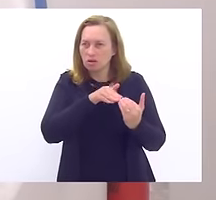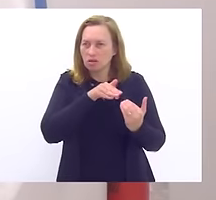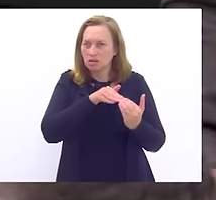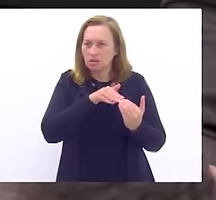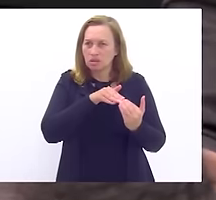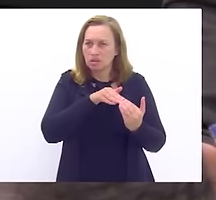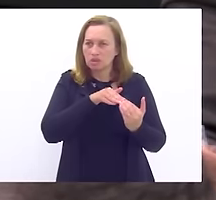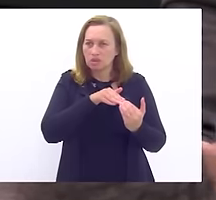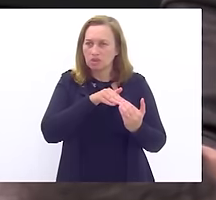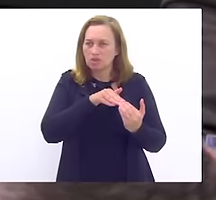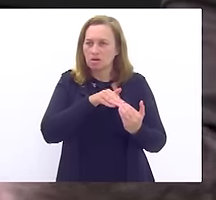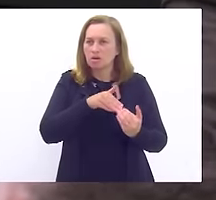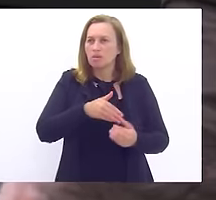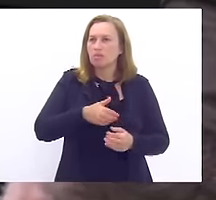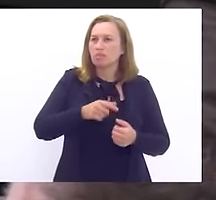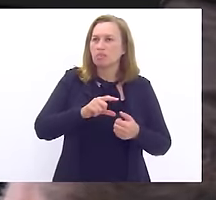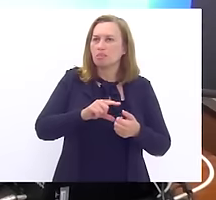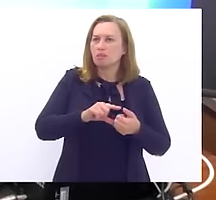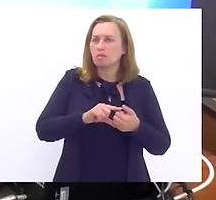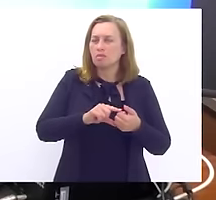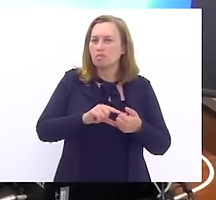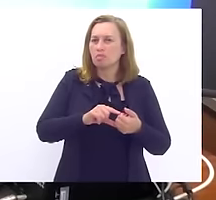15 parágrafo primeiro